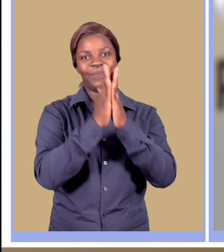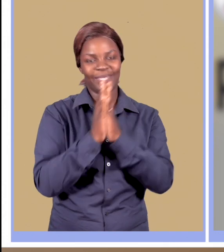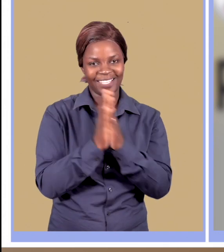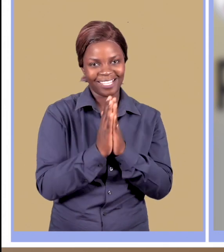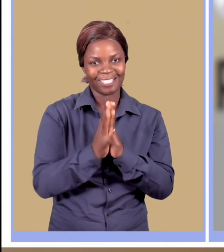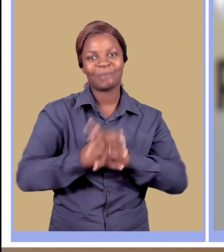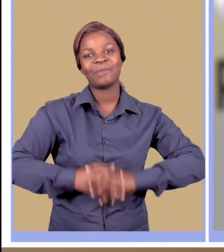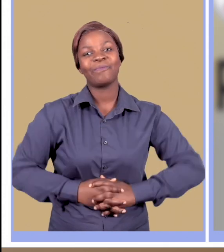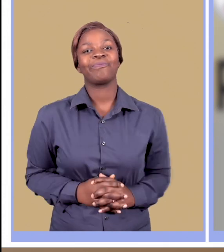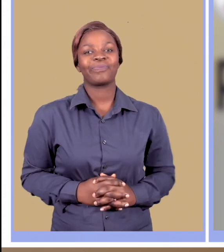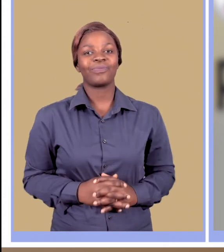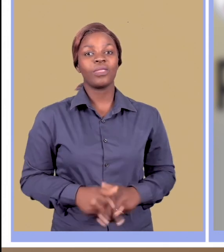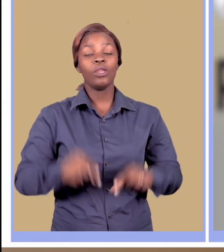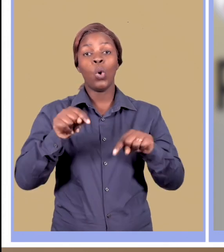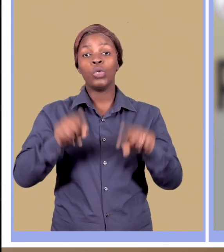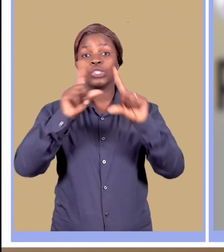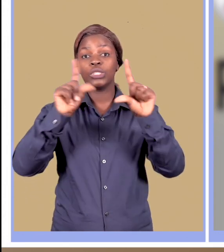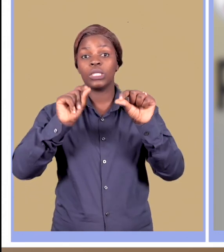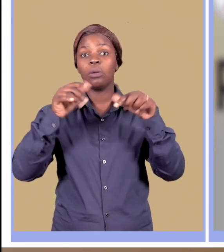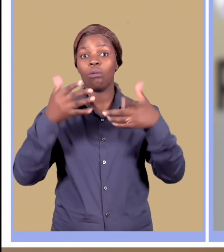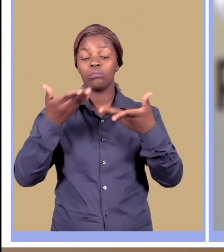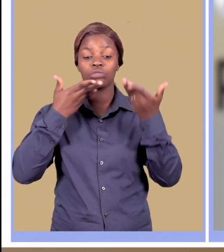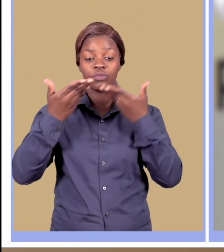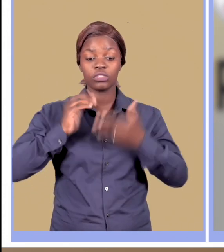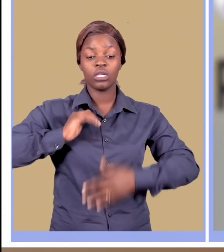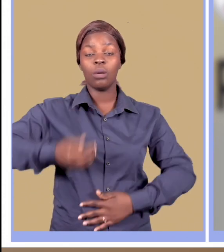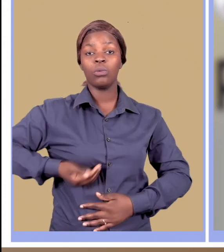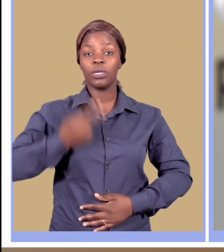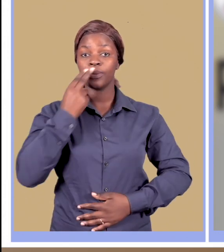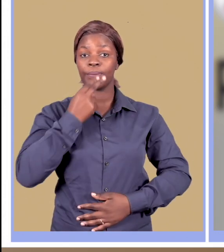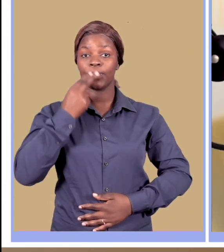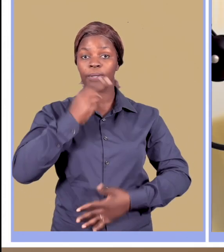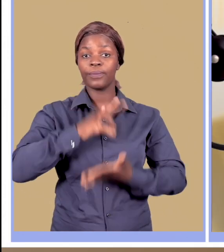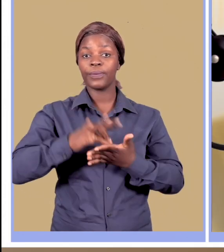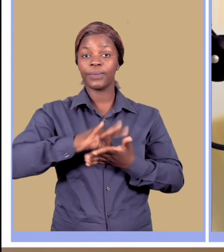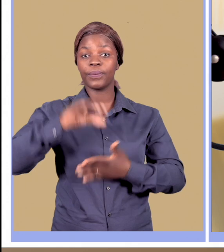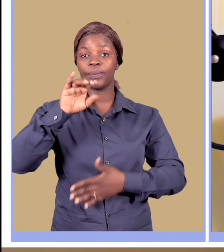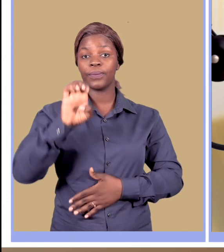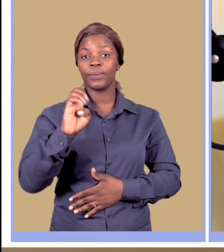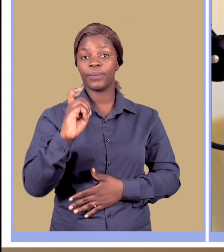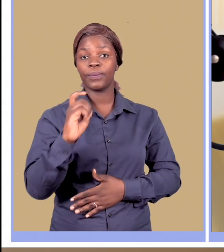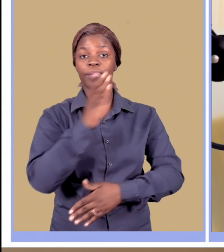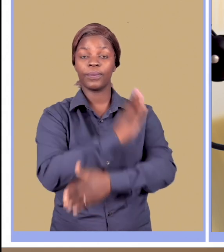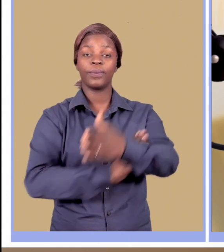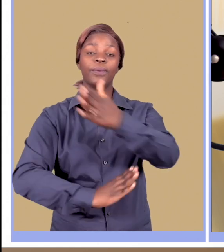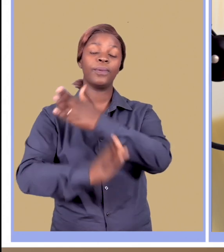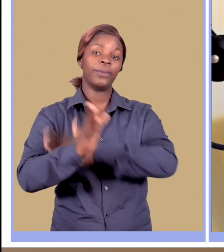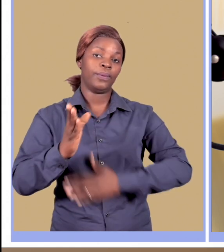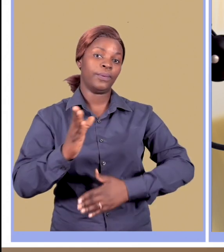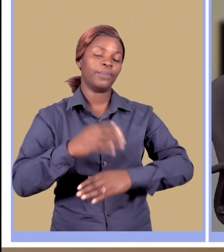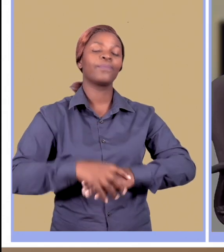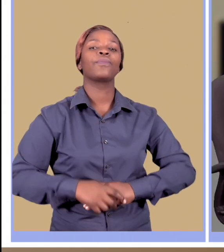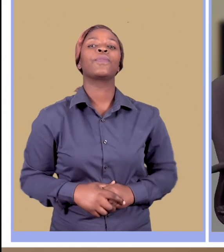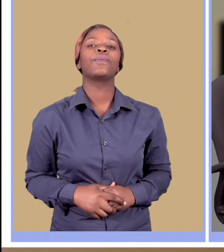obrigado. Muito bem, hoje falamos com a doutora Fárida Ghulam, que é a secretária executiva da